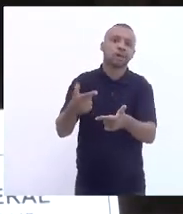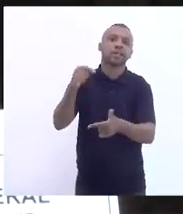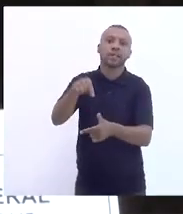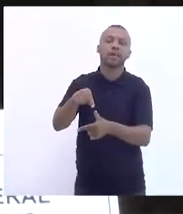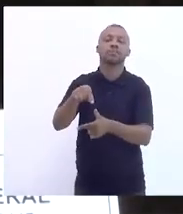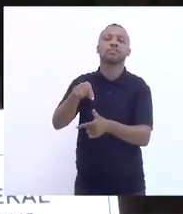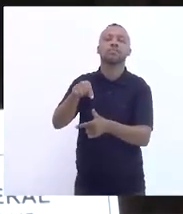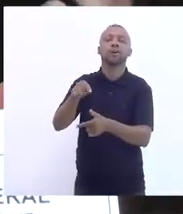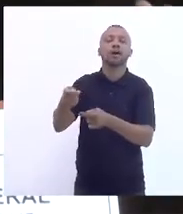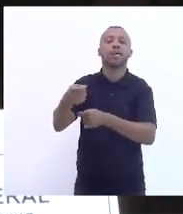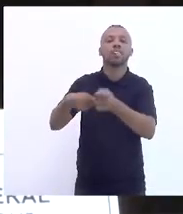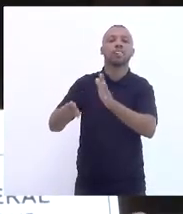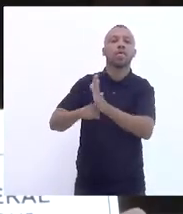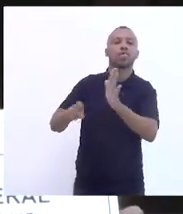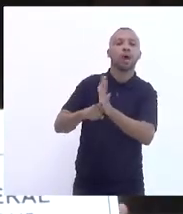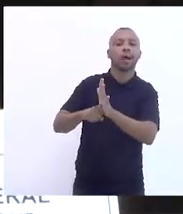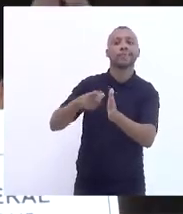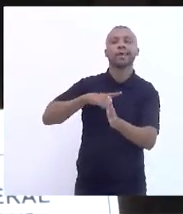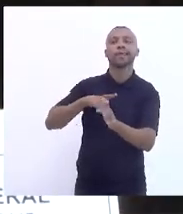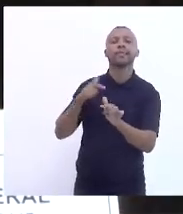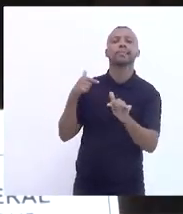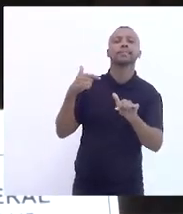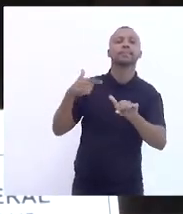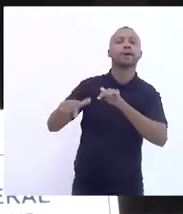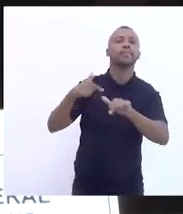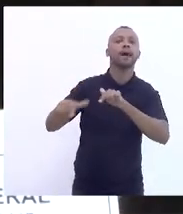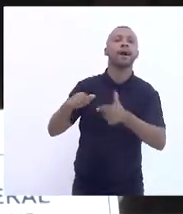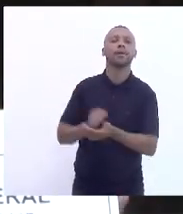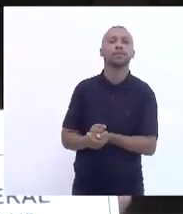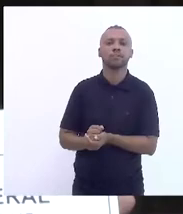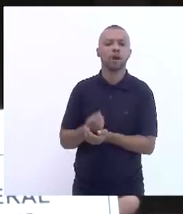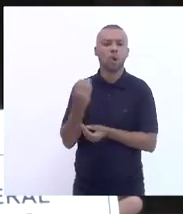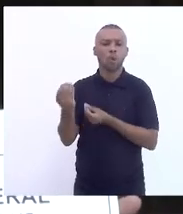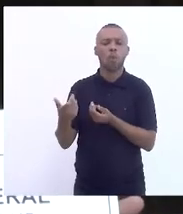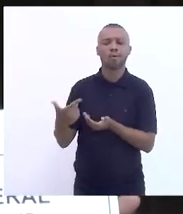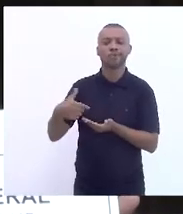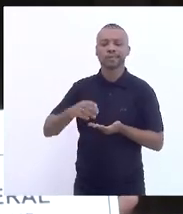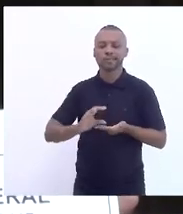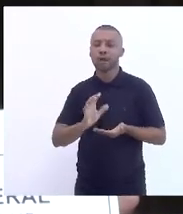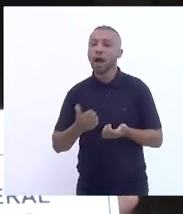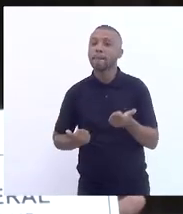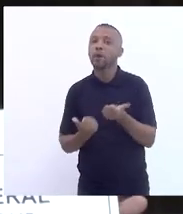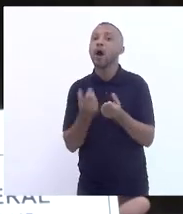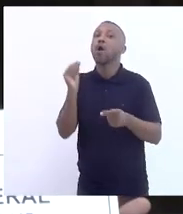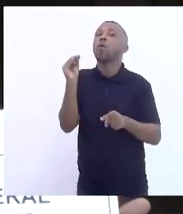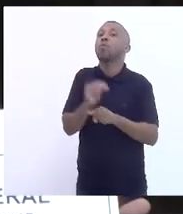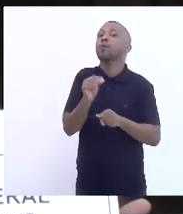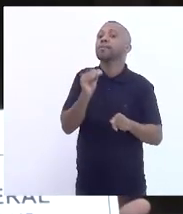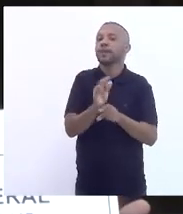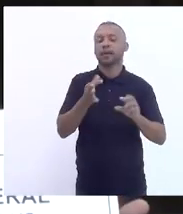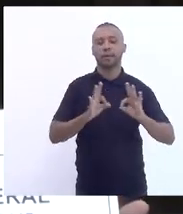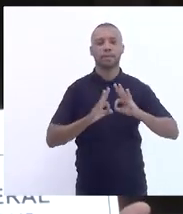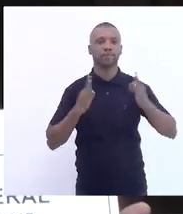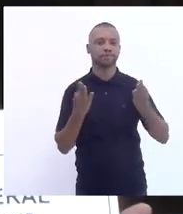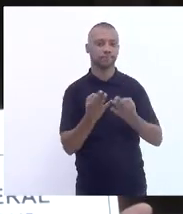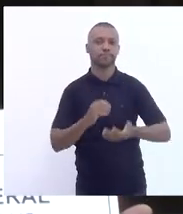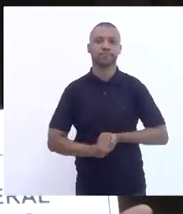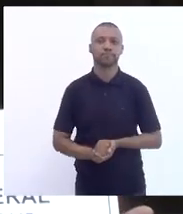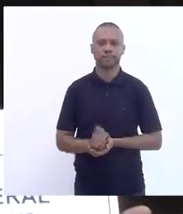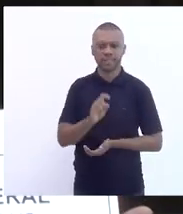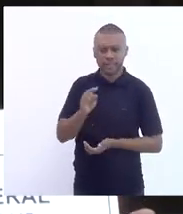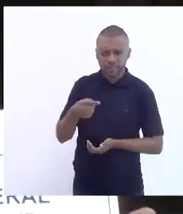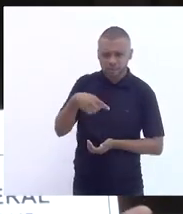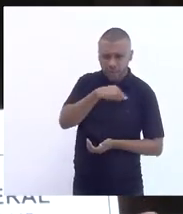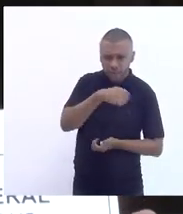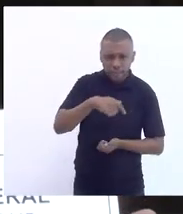emprego emprego maneira de levar comida para dentro da sua casa será que para isso a gente tem que ter